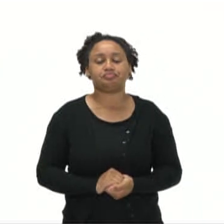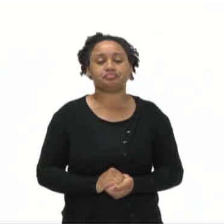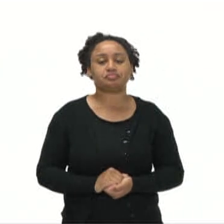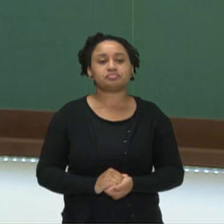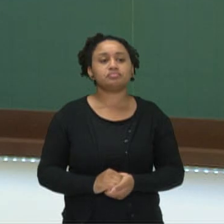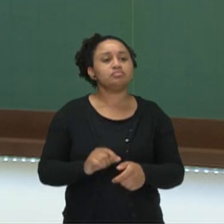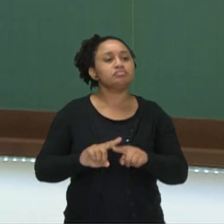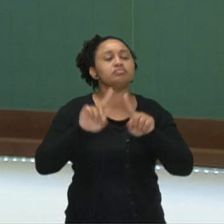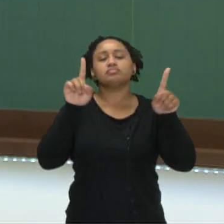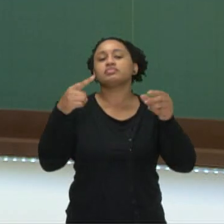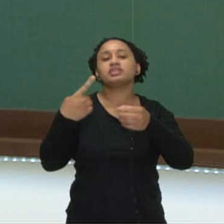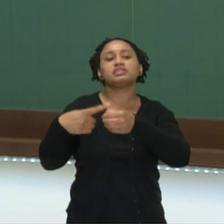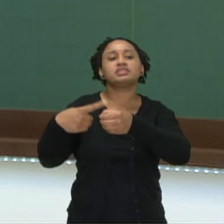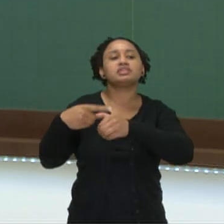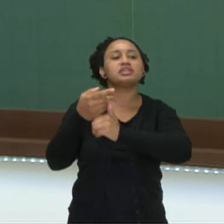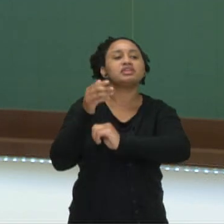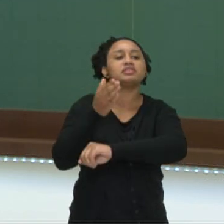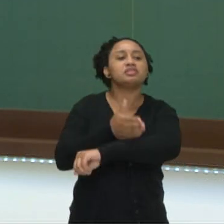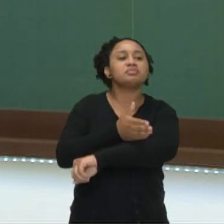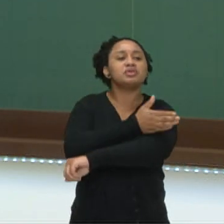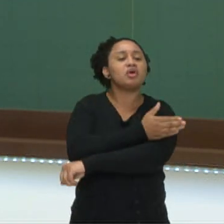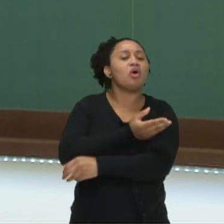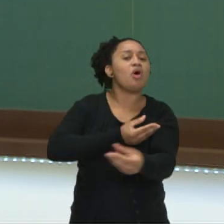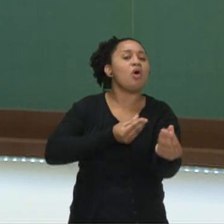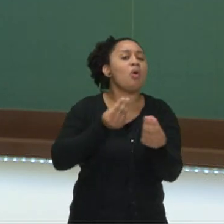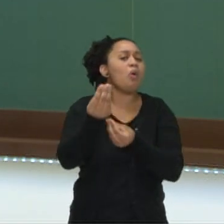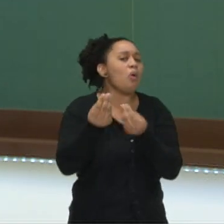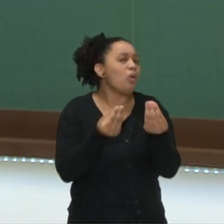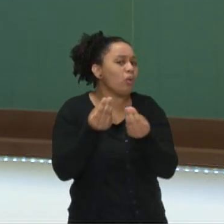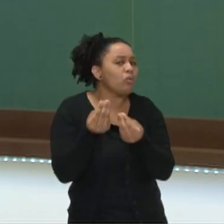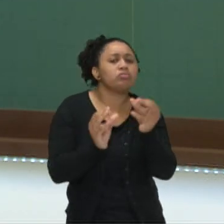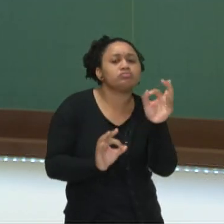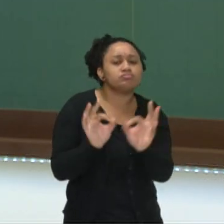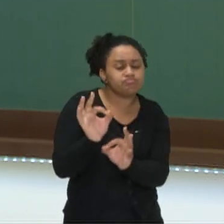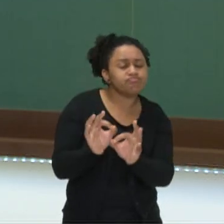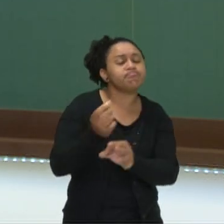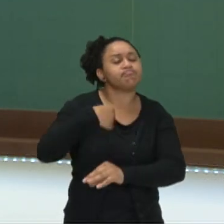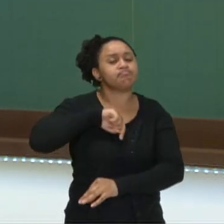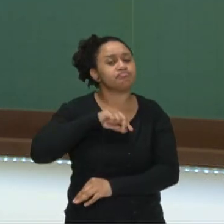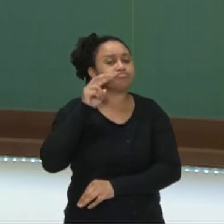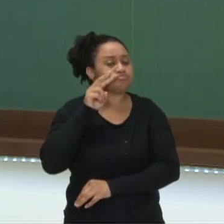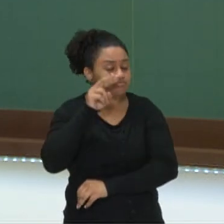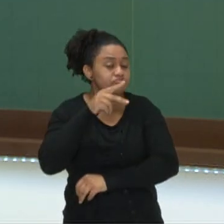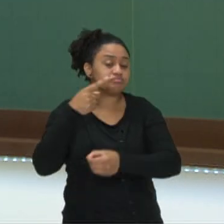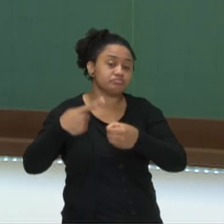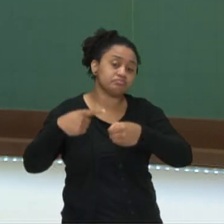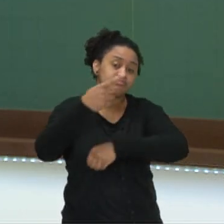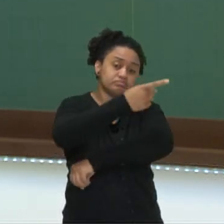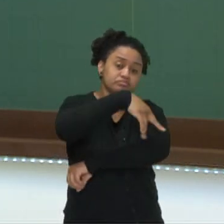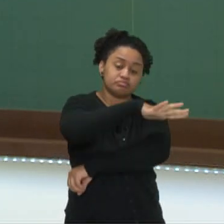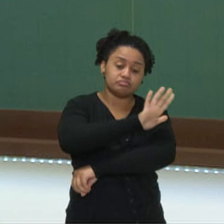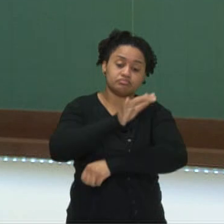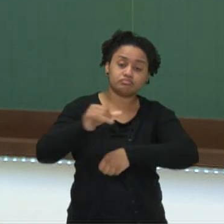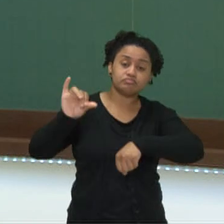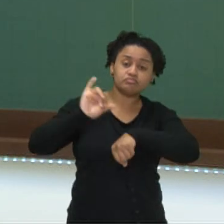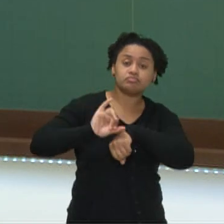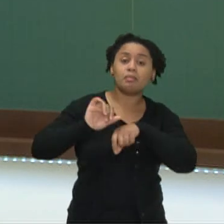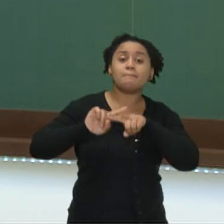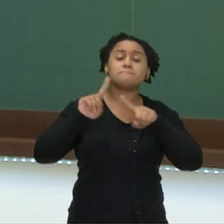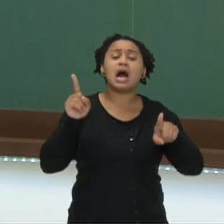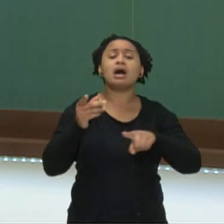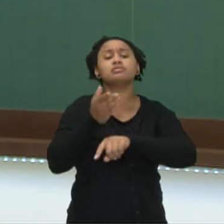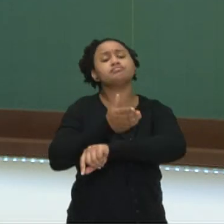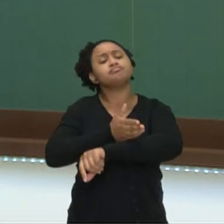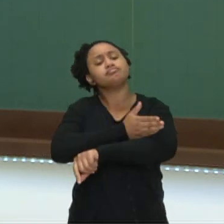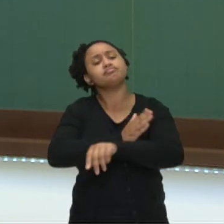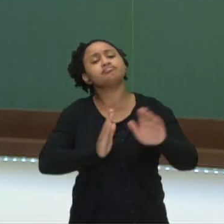Mas e a cidade medieval? Como que funcionava a cidade medieval? A gente viu que a nossa cidade hoje tem uma praça no centro, tá? Mas e na Idade